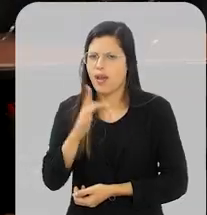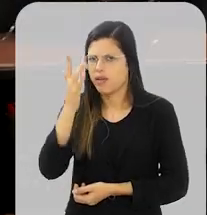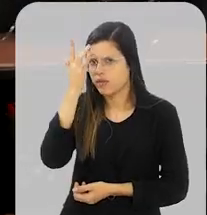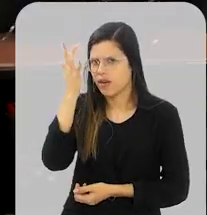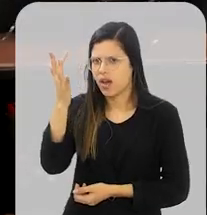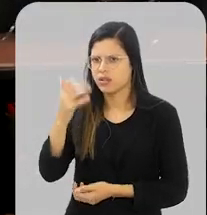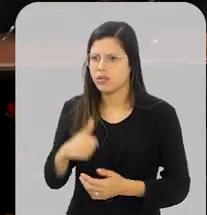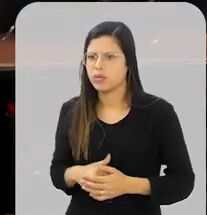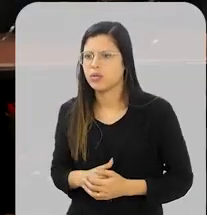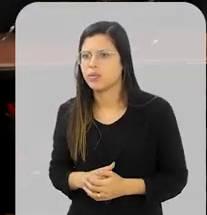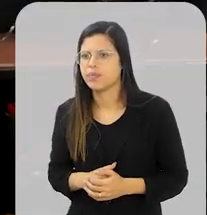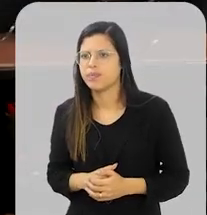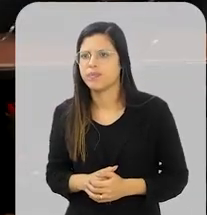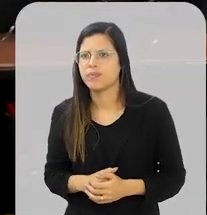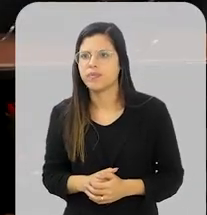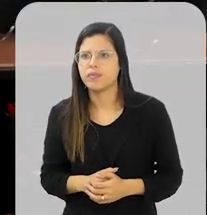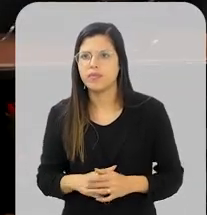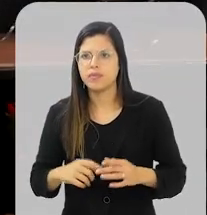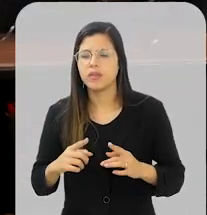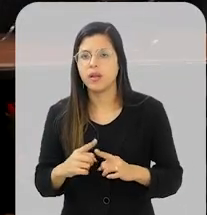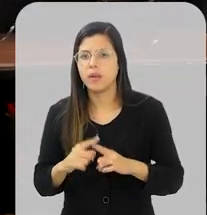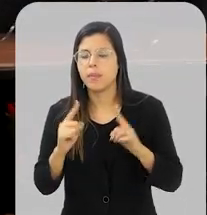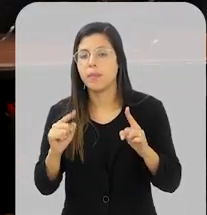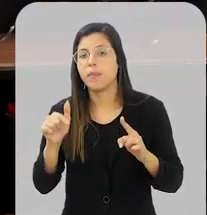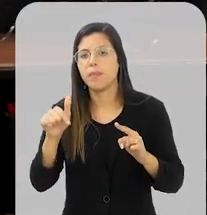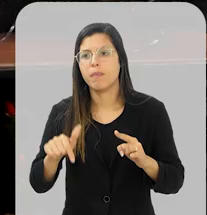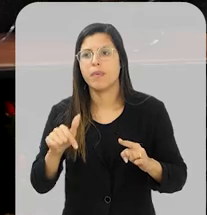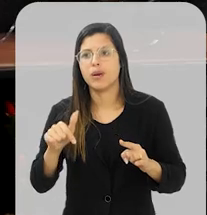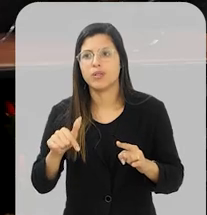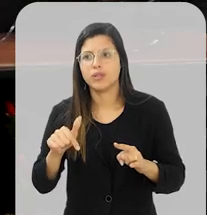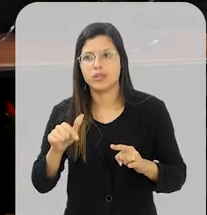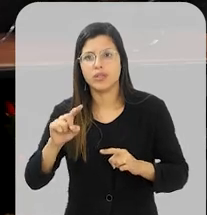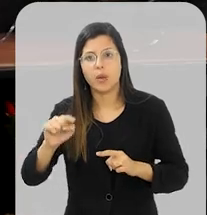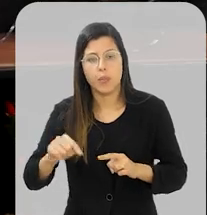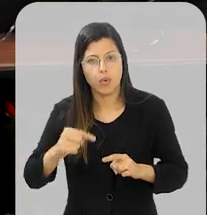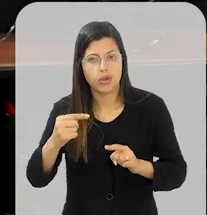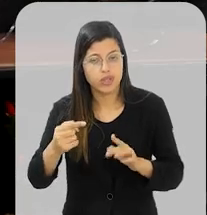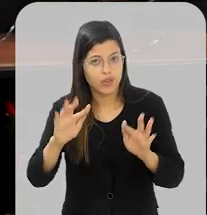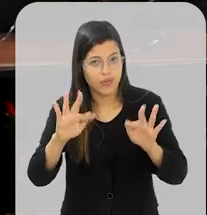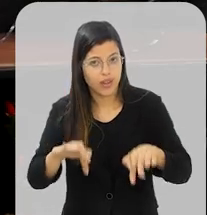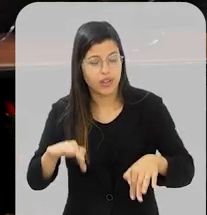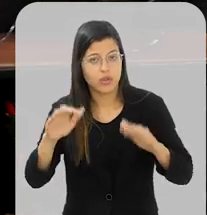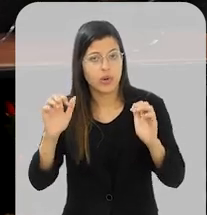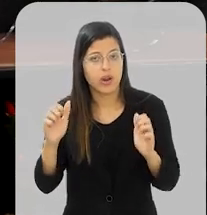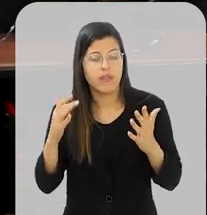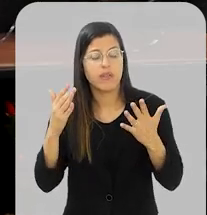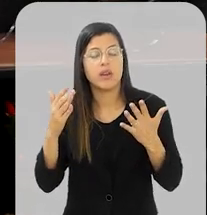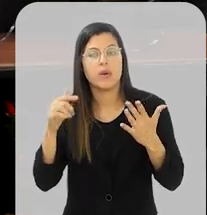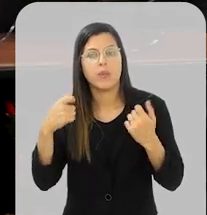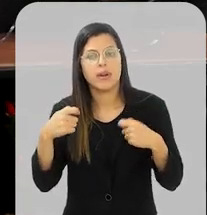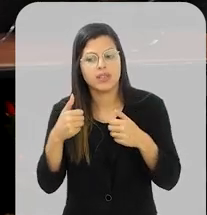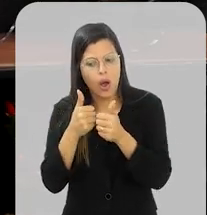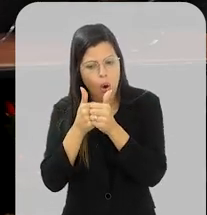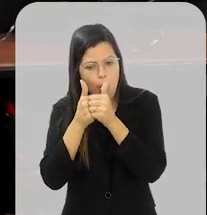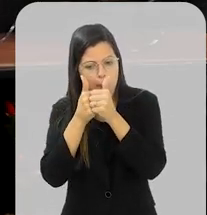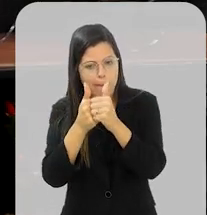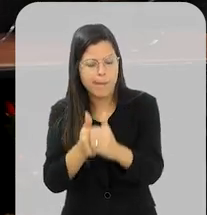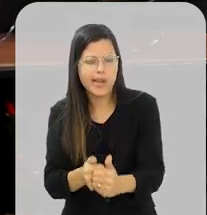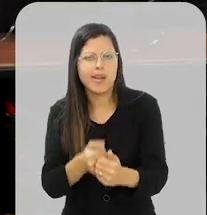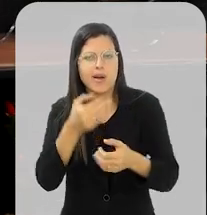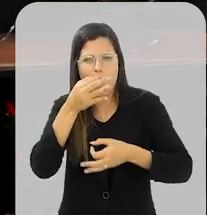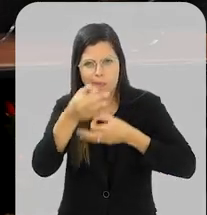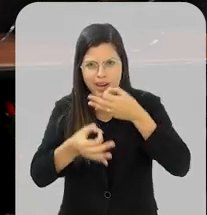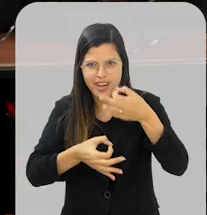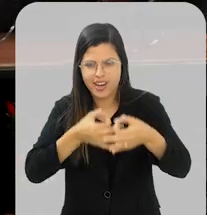coisa fácil, né? Mas aí, olhando aquela, quando passa, você tem que acompanhar o que eles